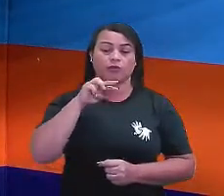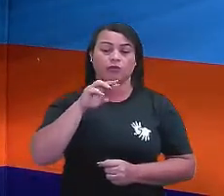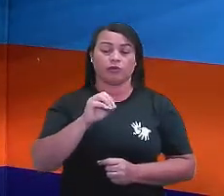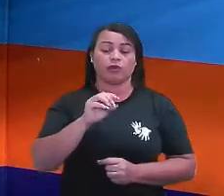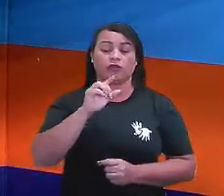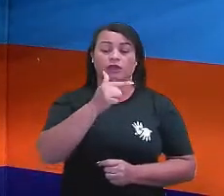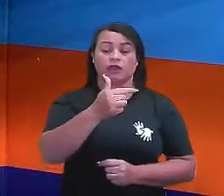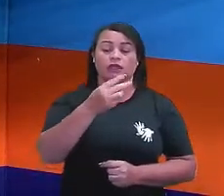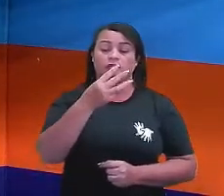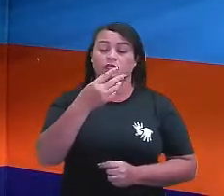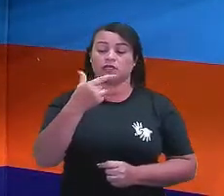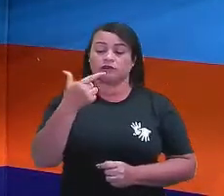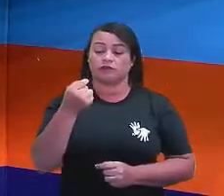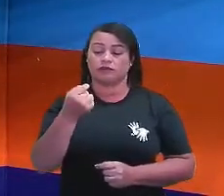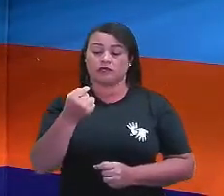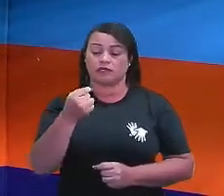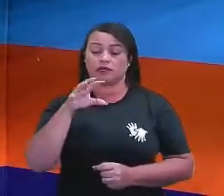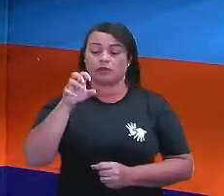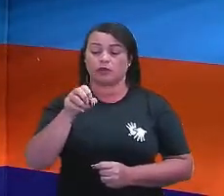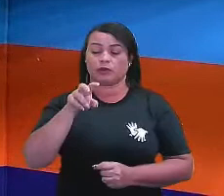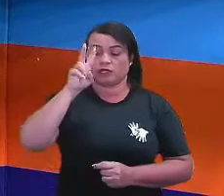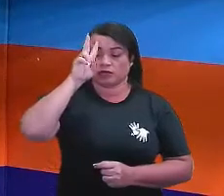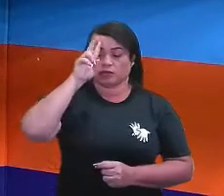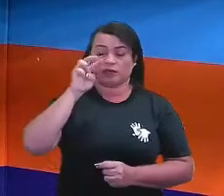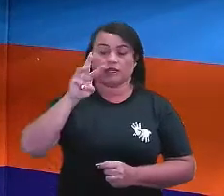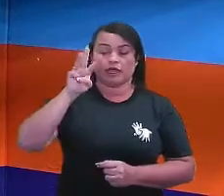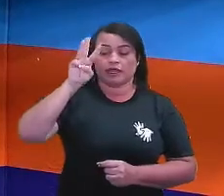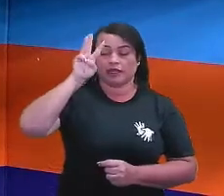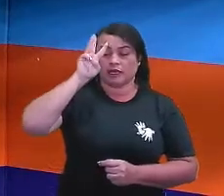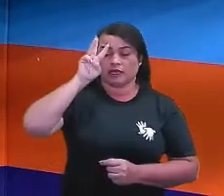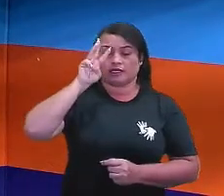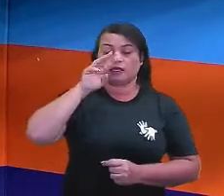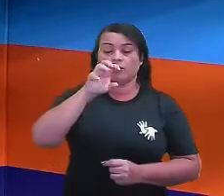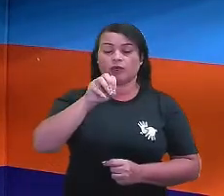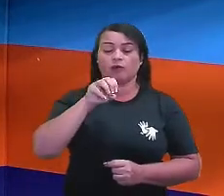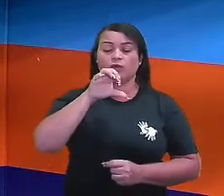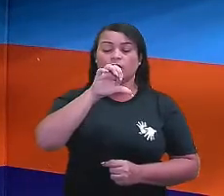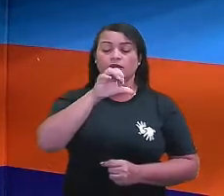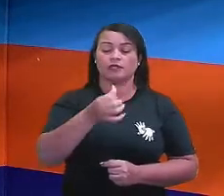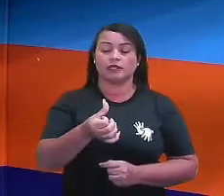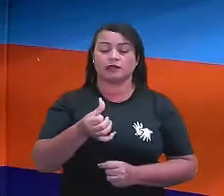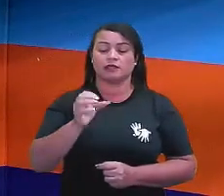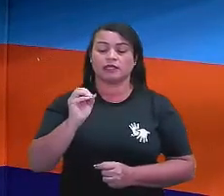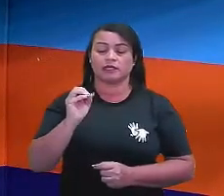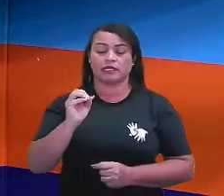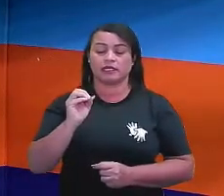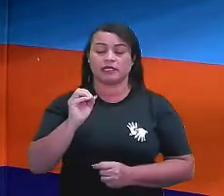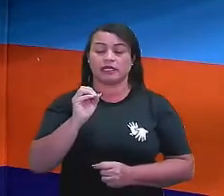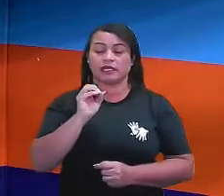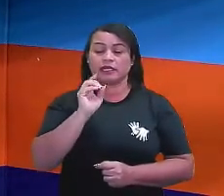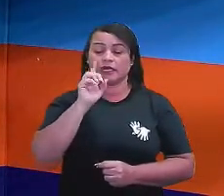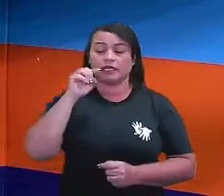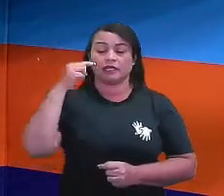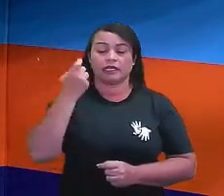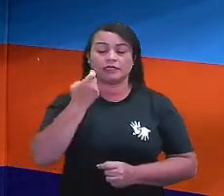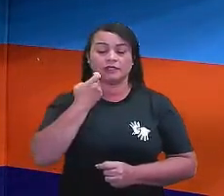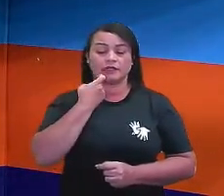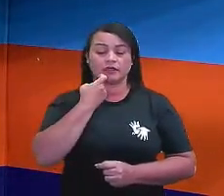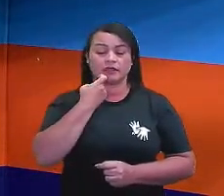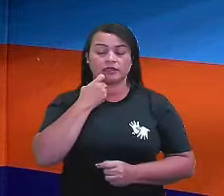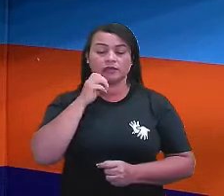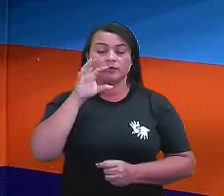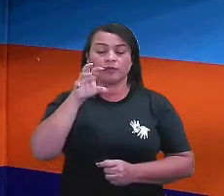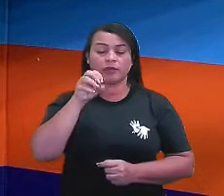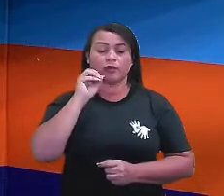que foi o que ele tirou na segunda. Na terça, ele tirou 960. E na sexta,